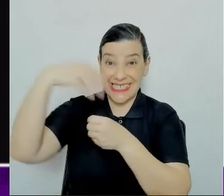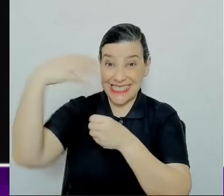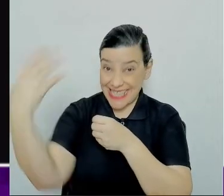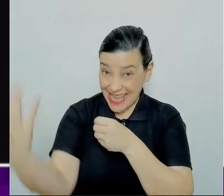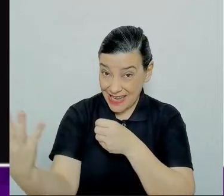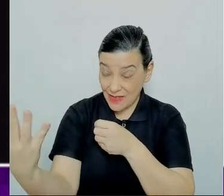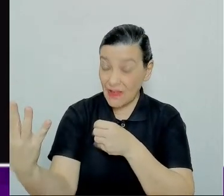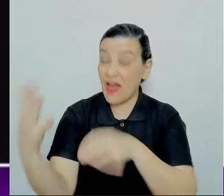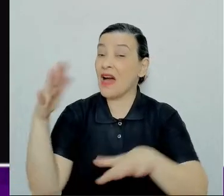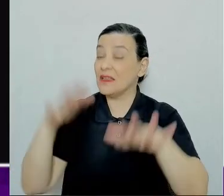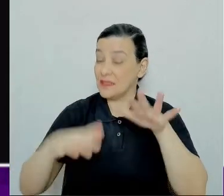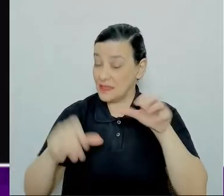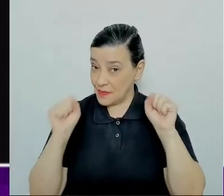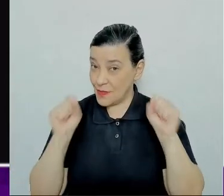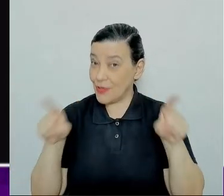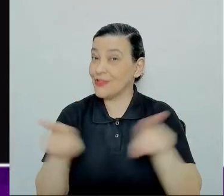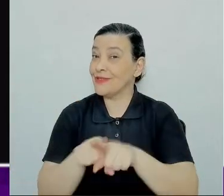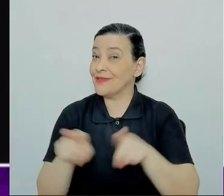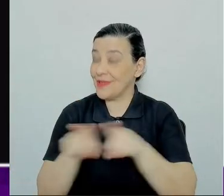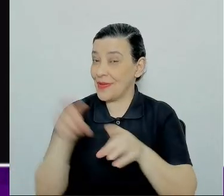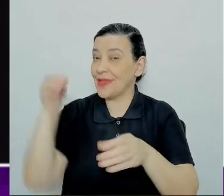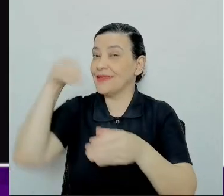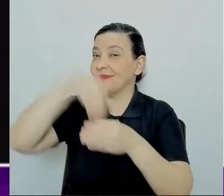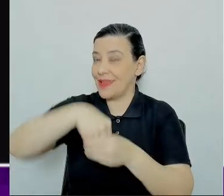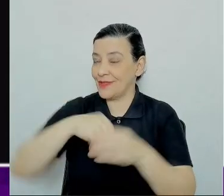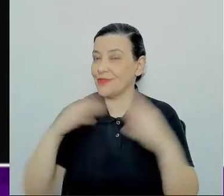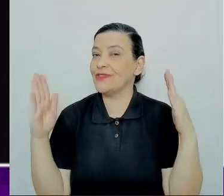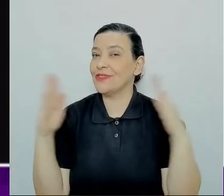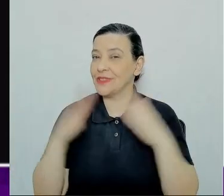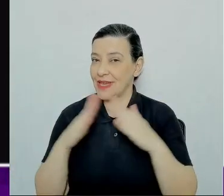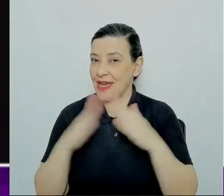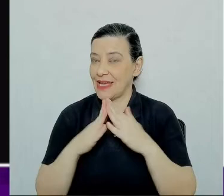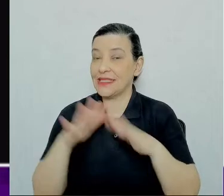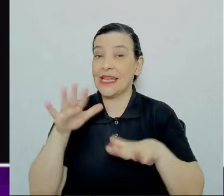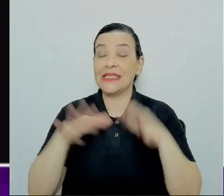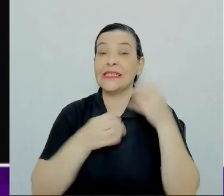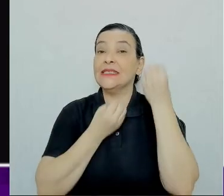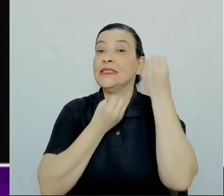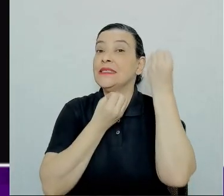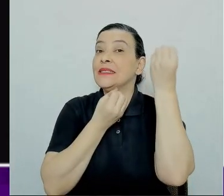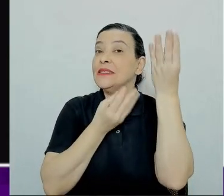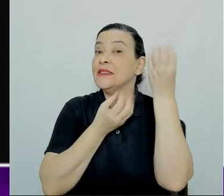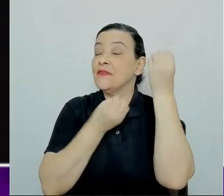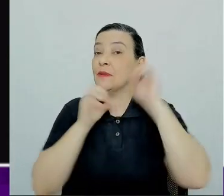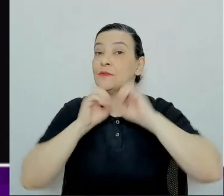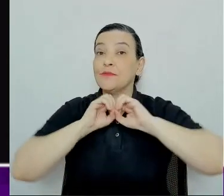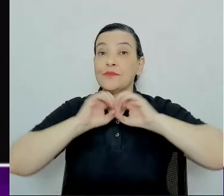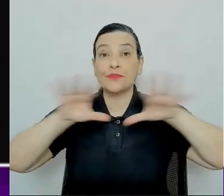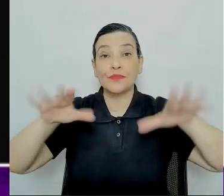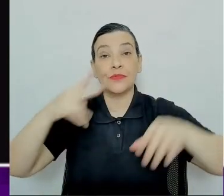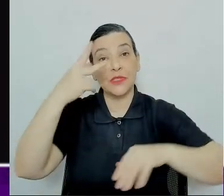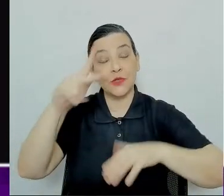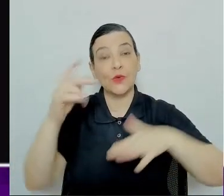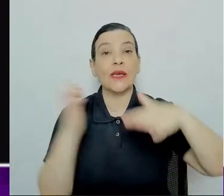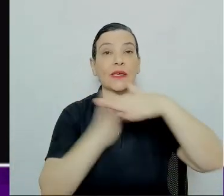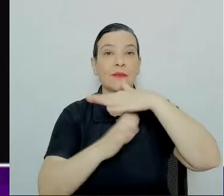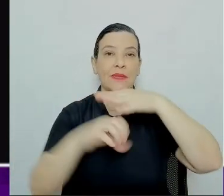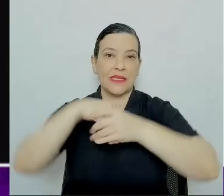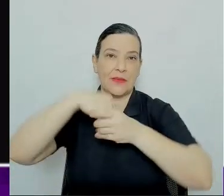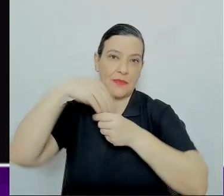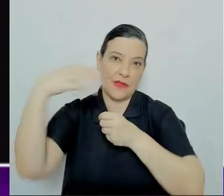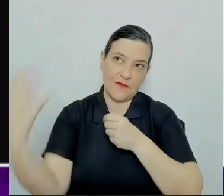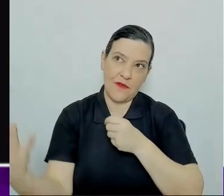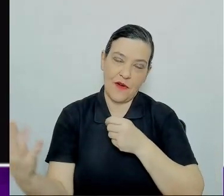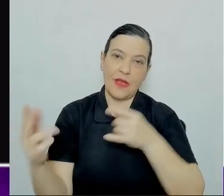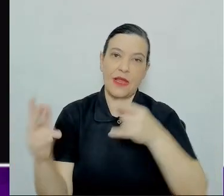pode vir também de dentro de casa, ou seja, um vazamento de informações de dentro da sua empresa para fora, seja pelo